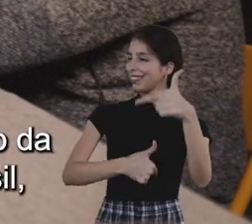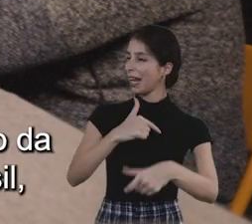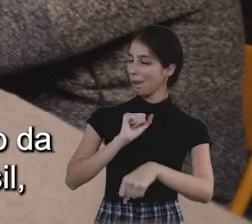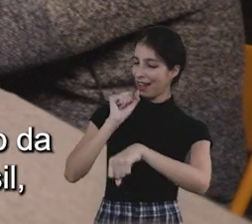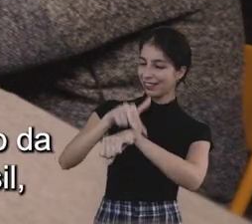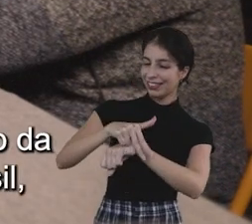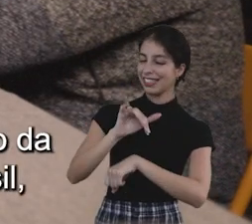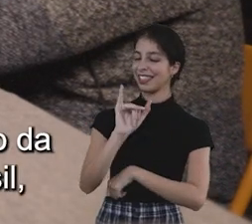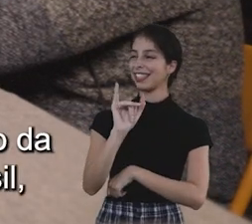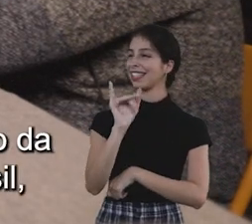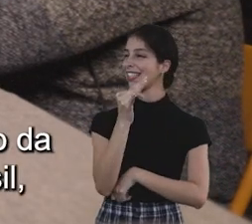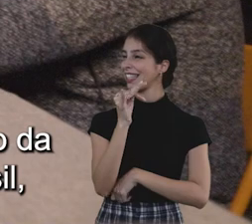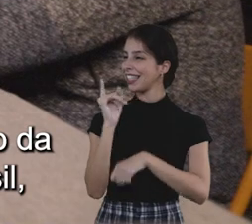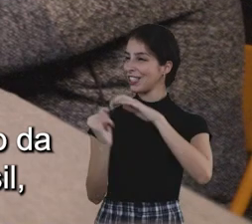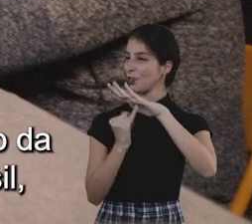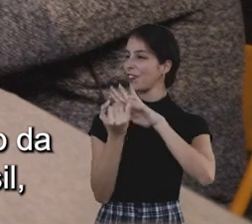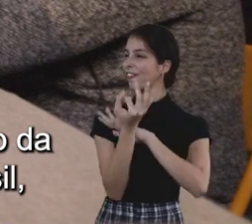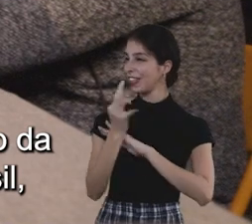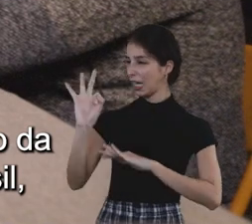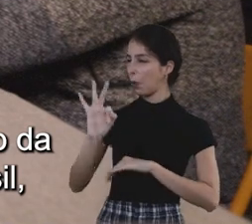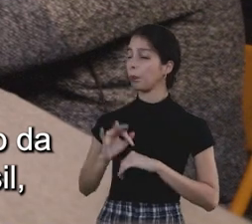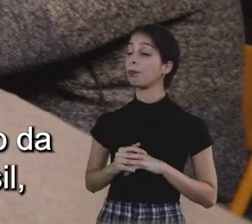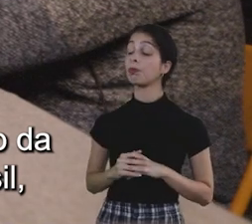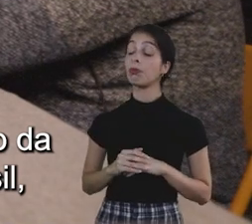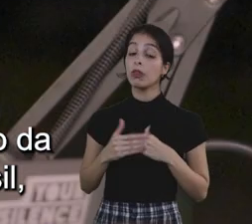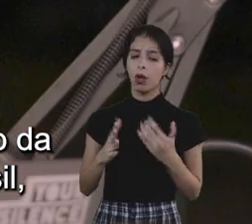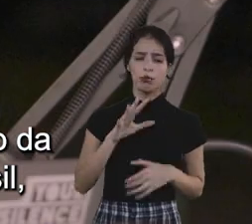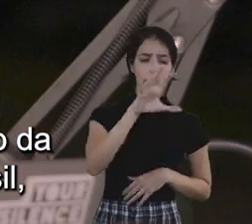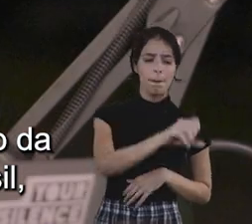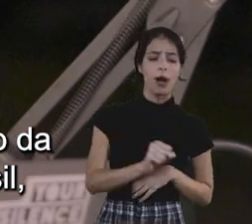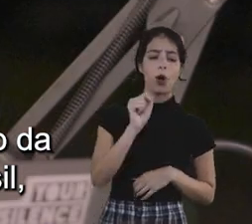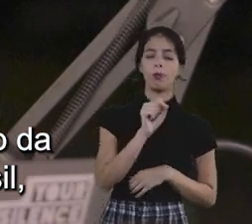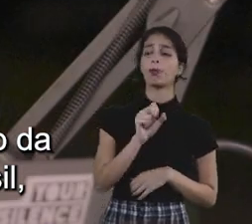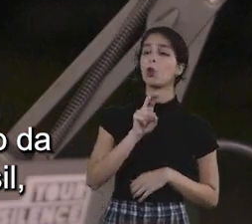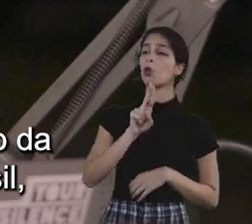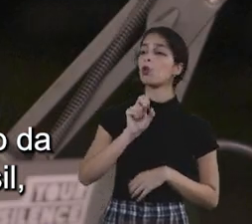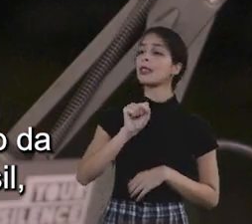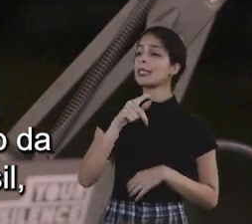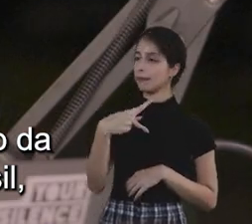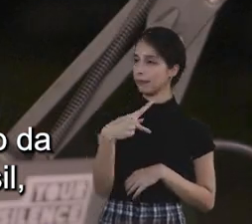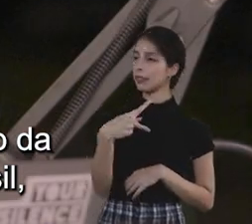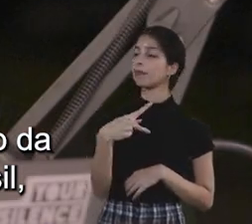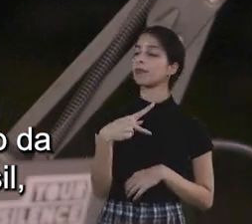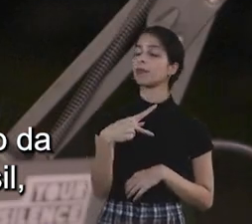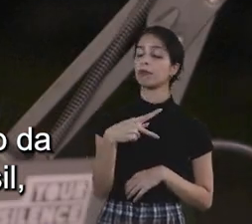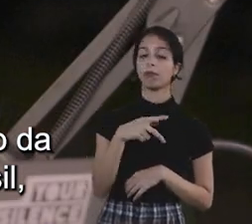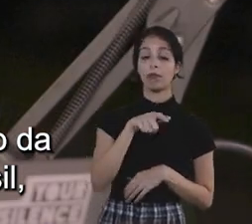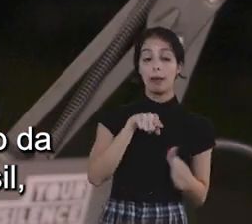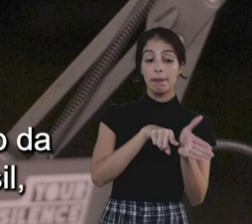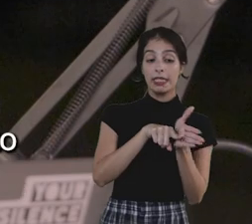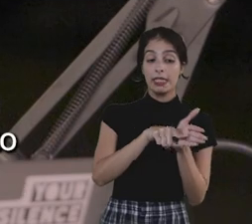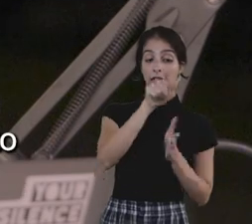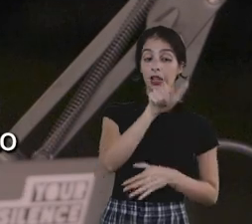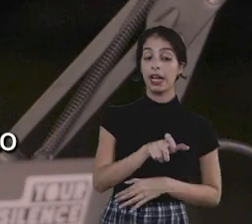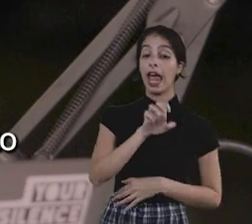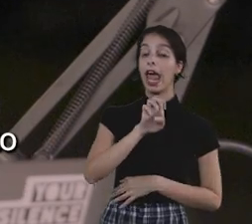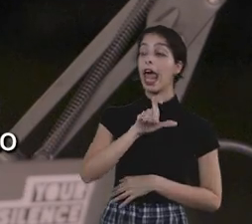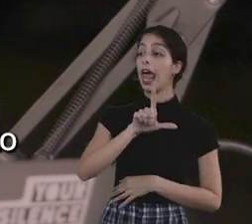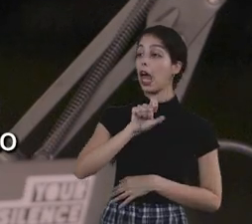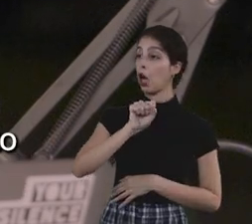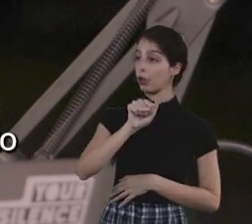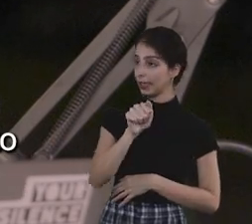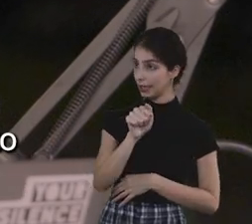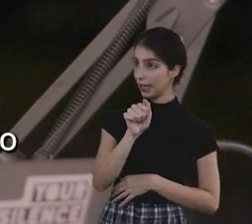que de acordo com um estudo da USP com informações coletadas pela Elsa Brasil que é um